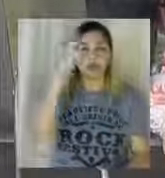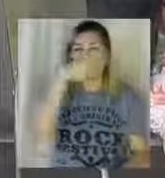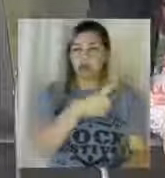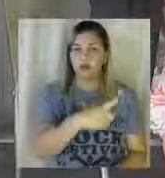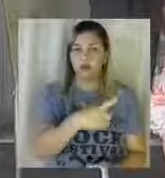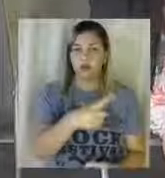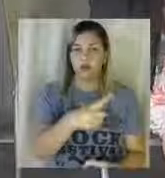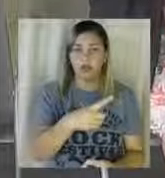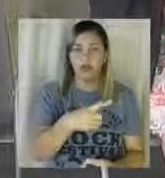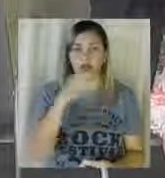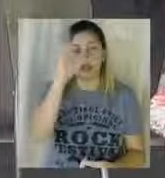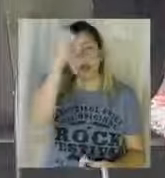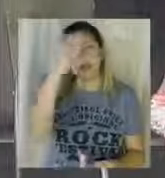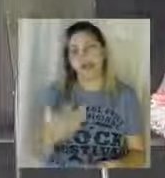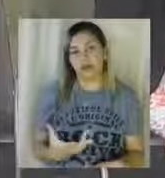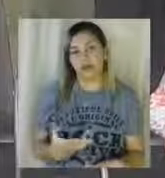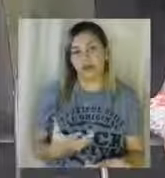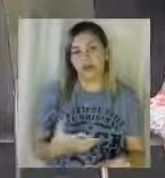aprendizagem, dessa caminhada